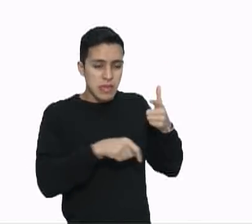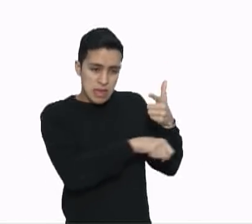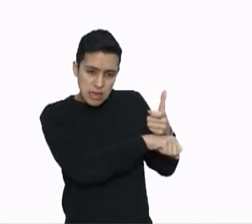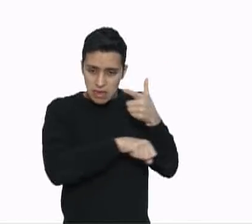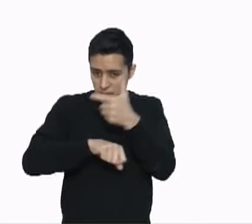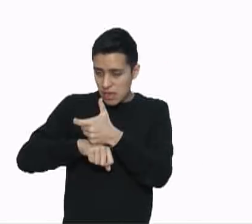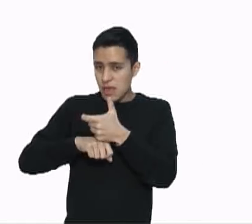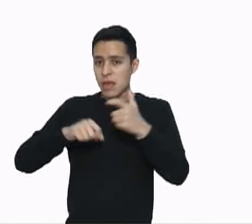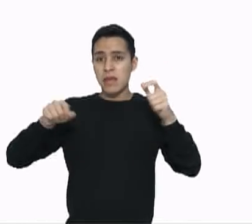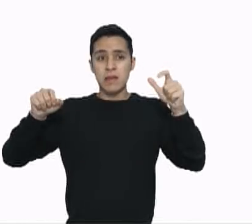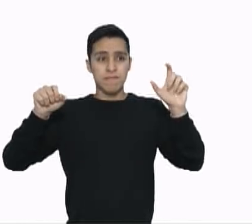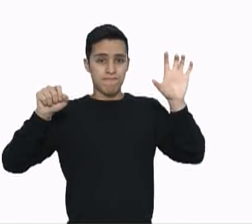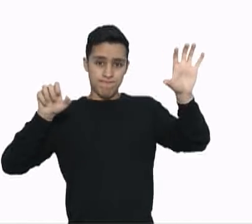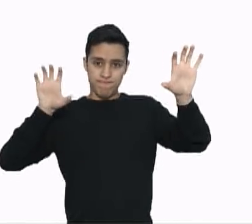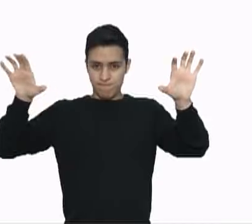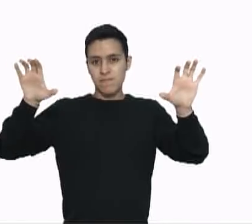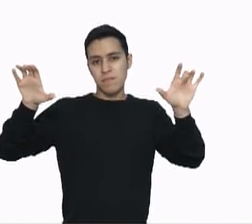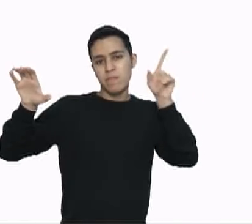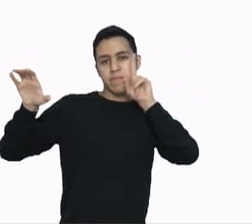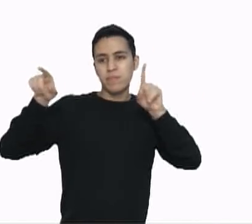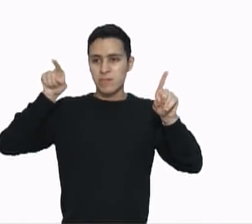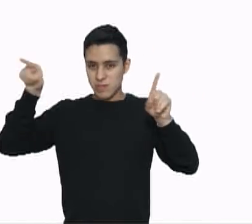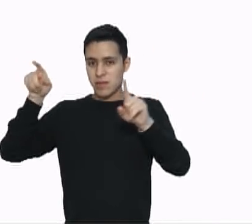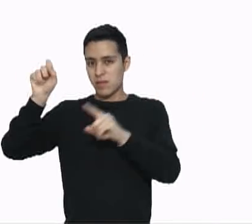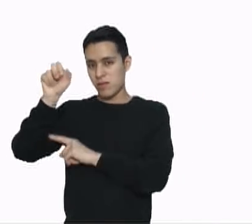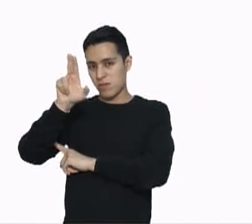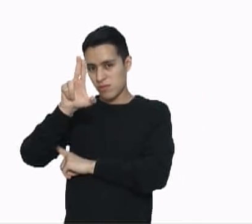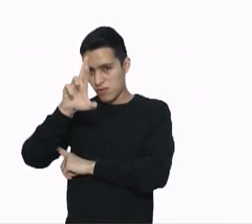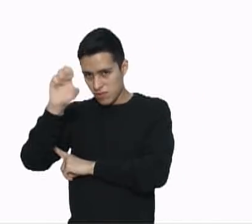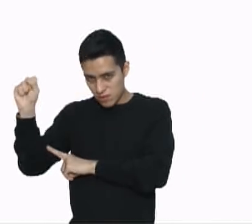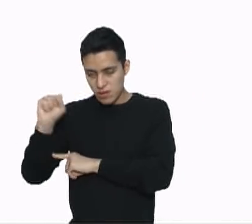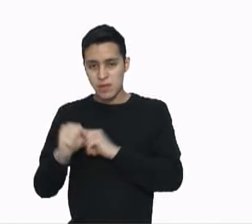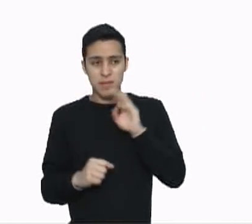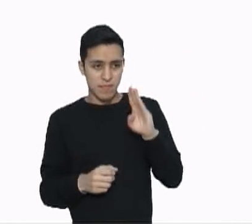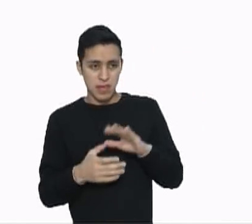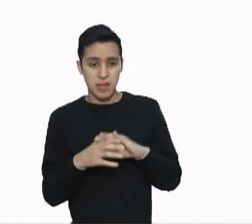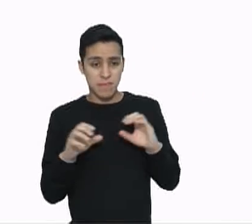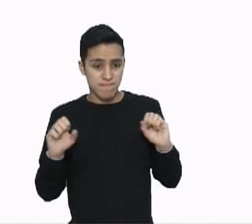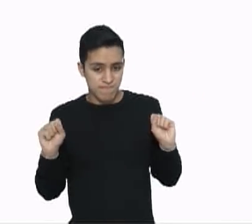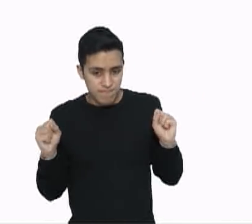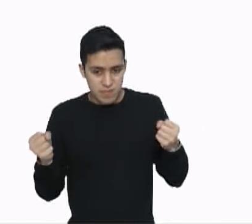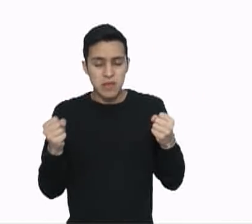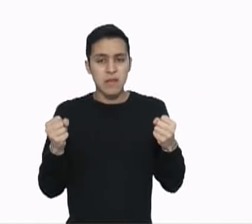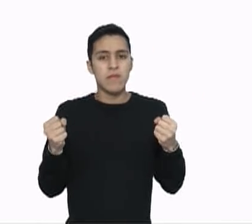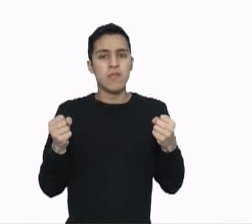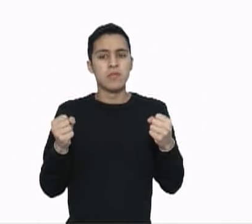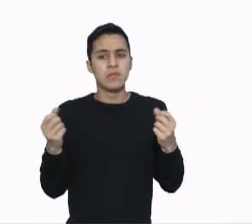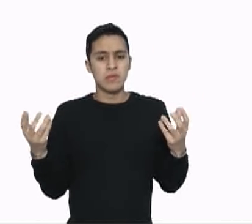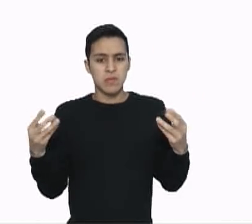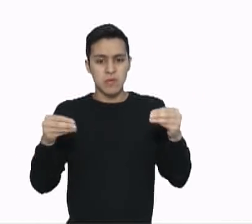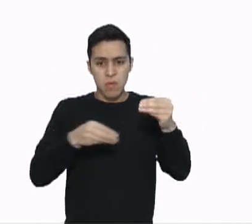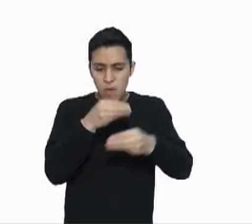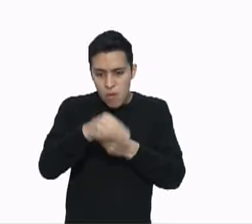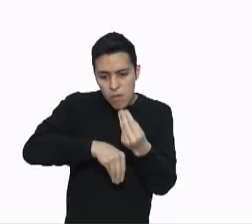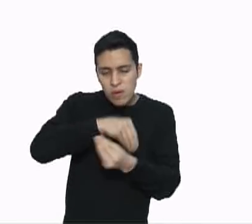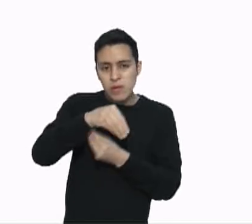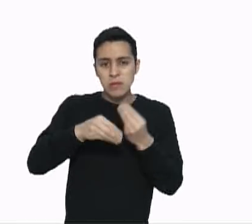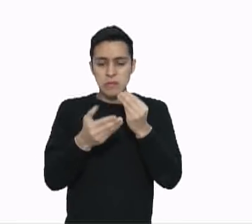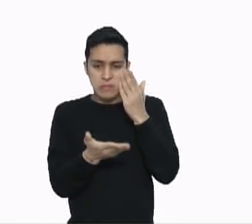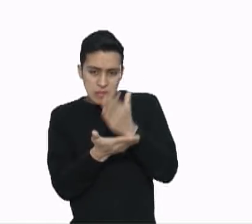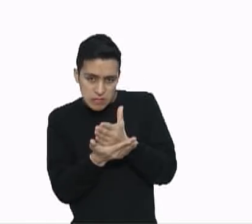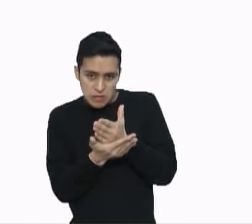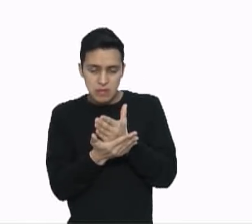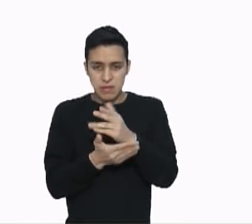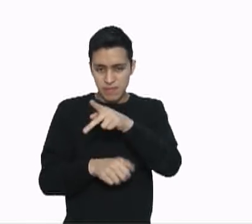Estados Unidos e União Soviética. B. O reforço do regime de apartheid na África do Sul. C. O não alinhamento